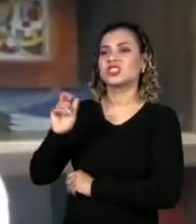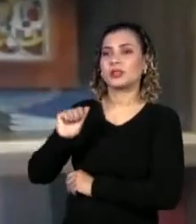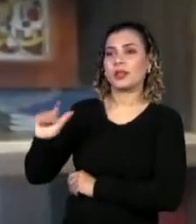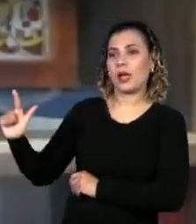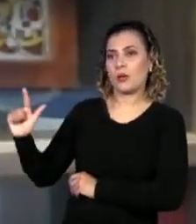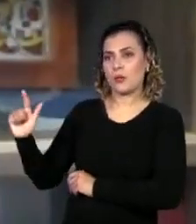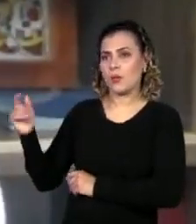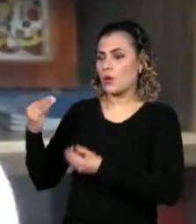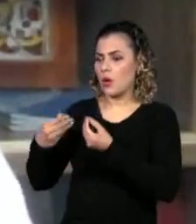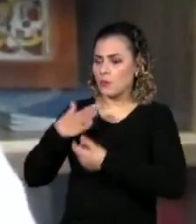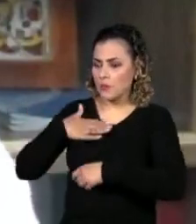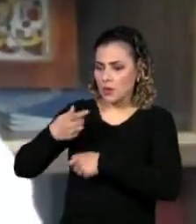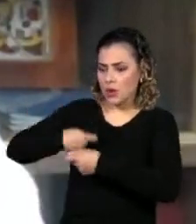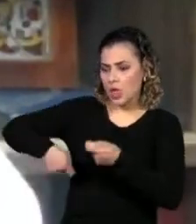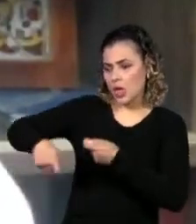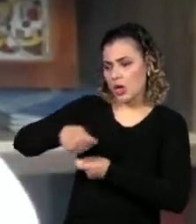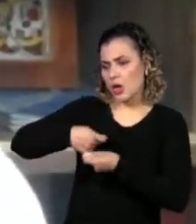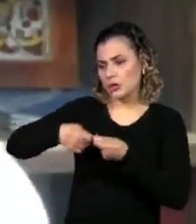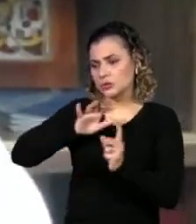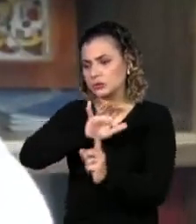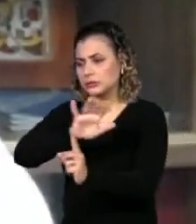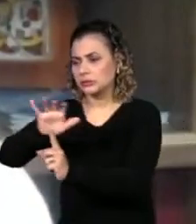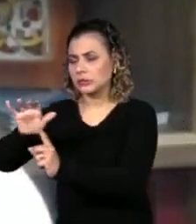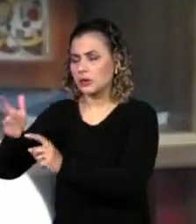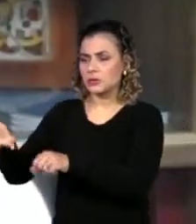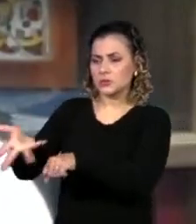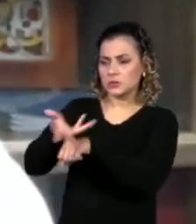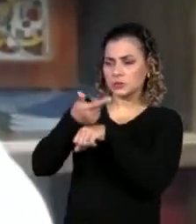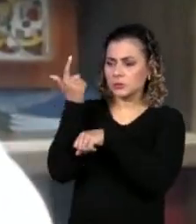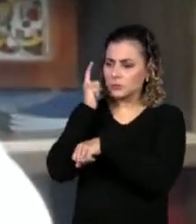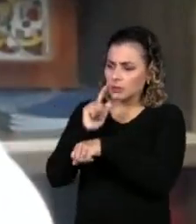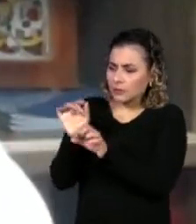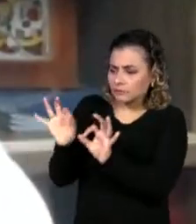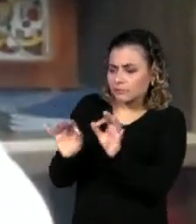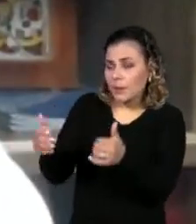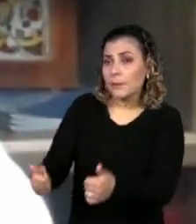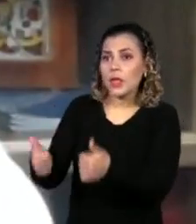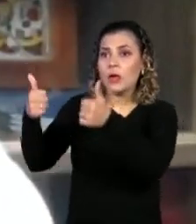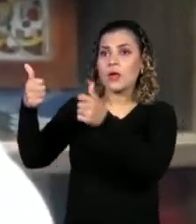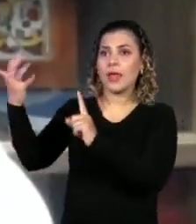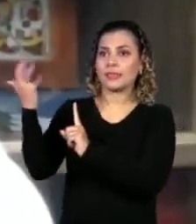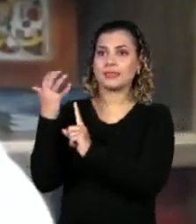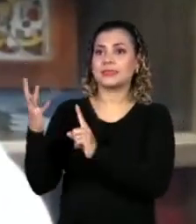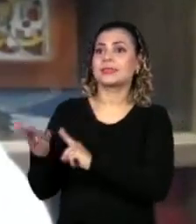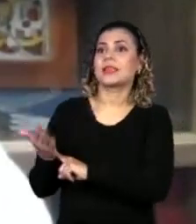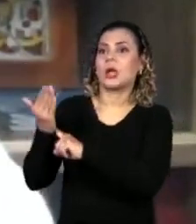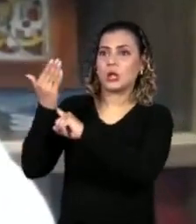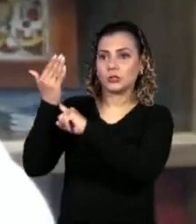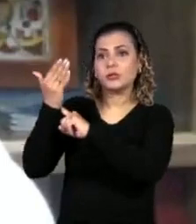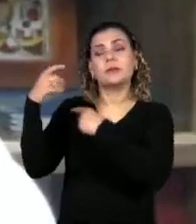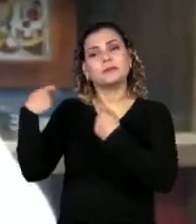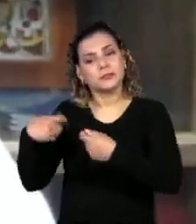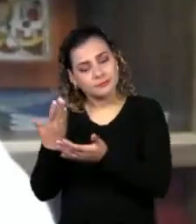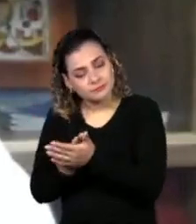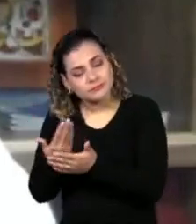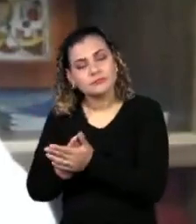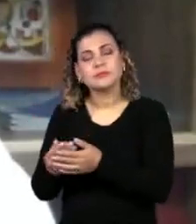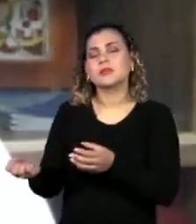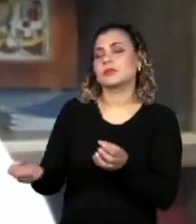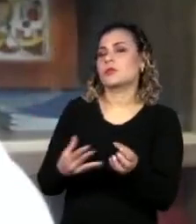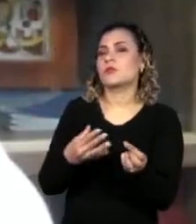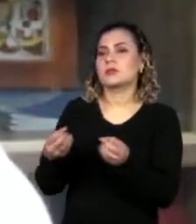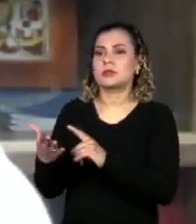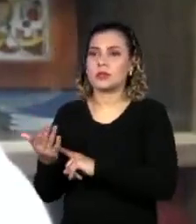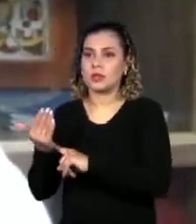negócio é impactado ou pode ser, inclusive, aprimorado por meios tecnológicos. Então a gente precisa mais inovação tecnológica